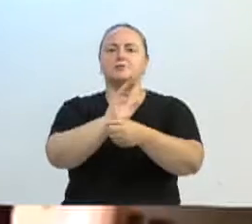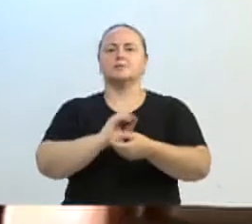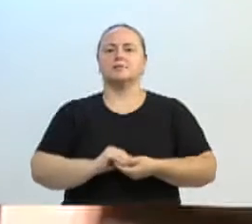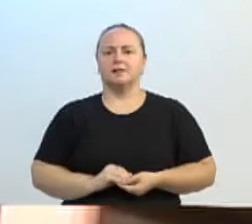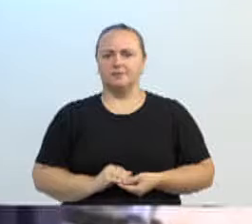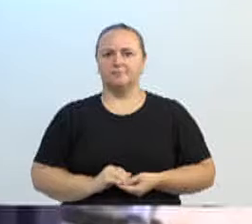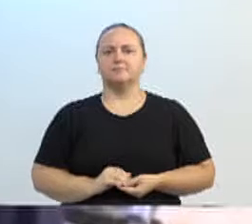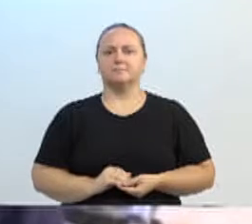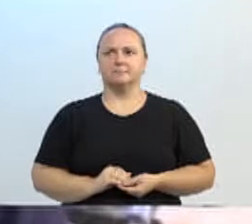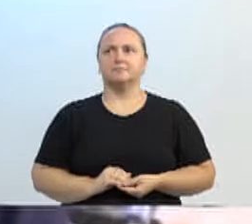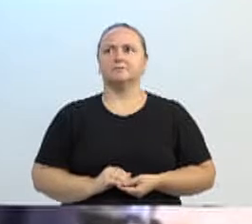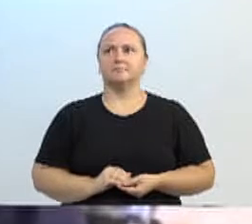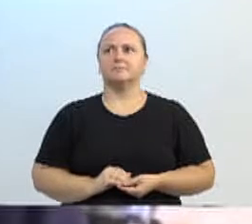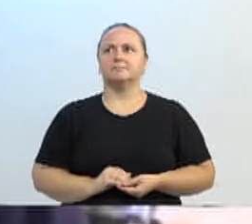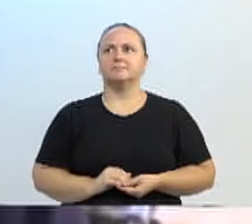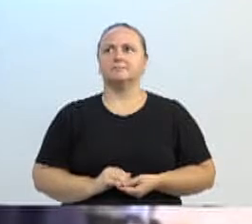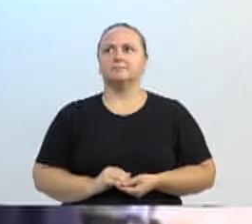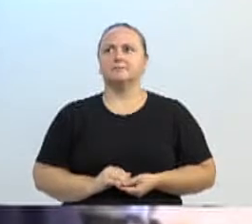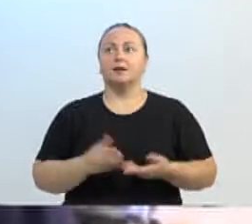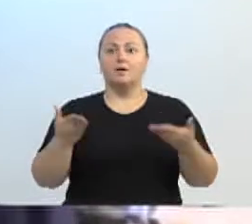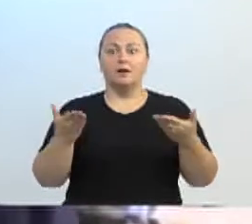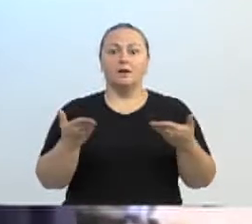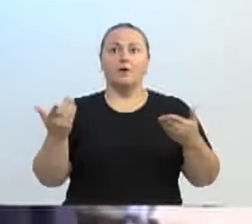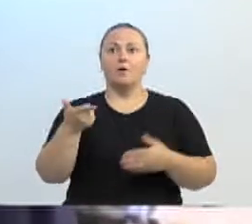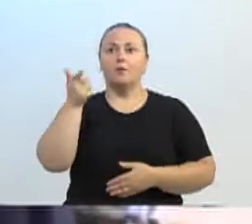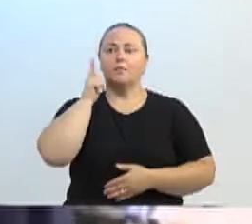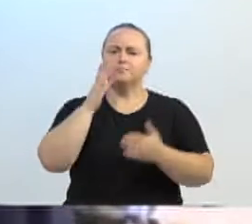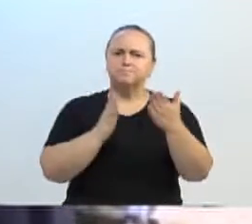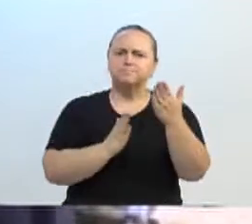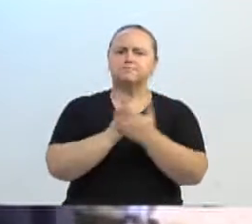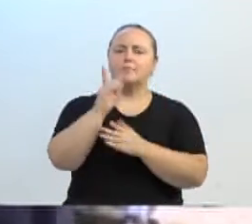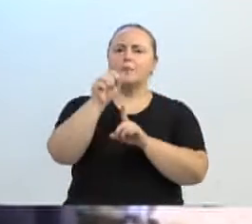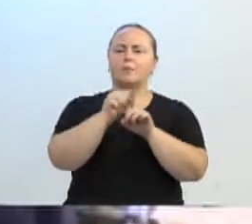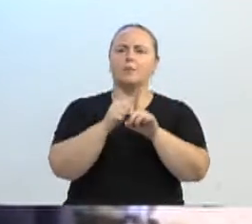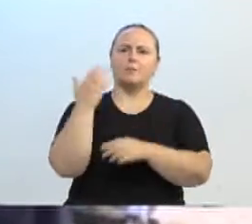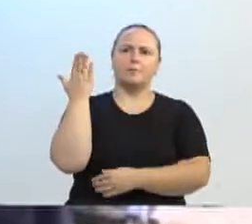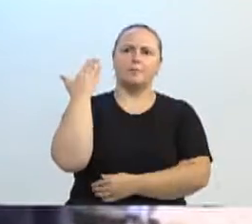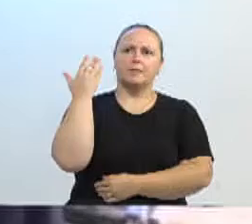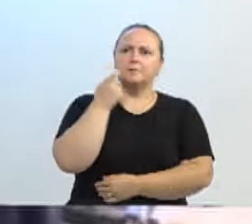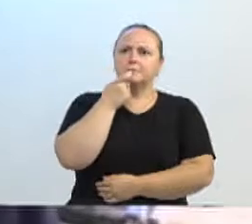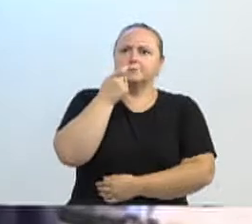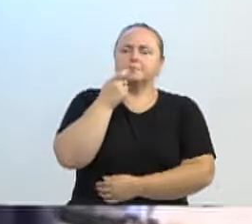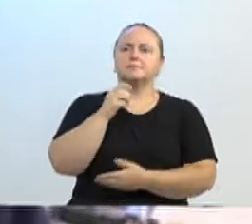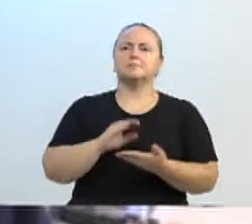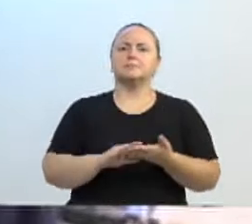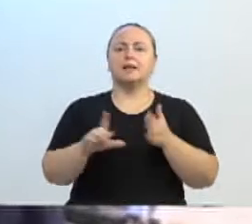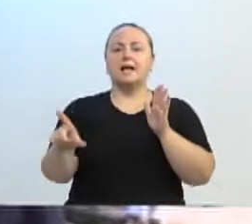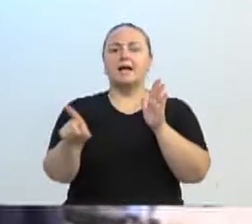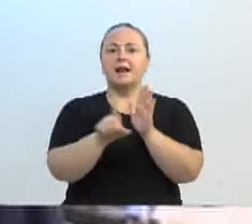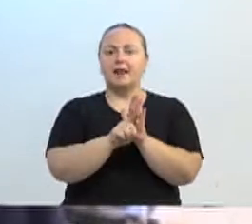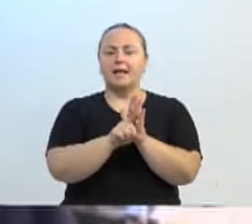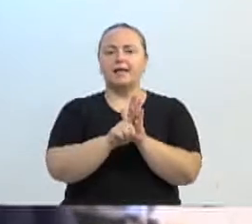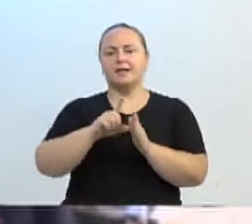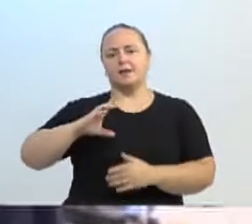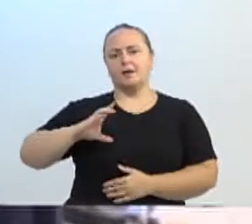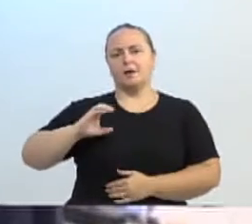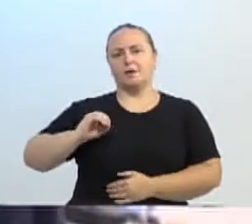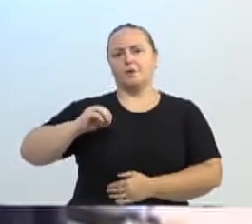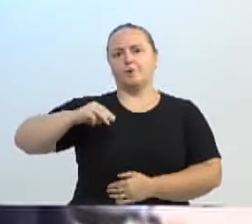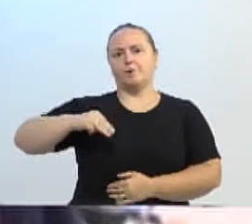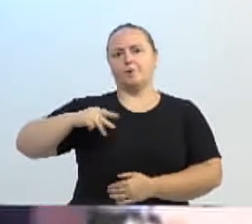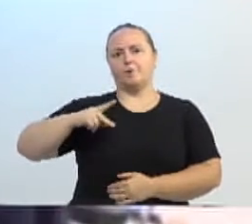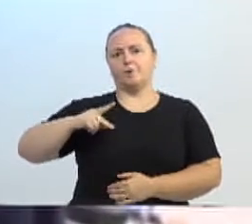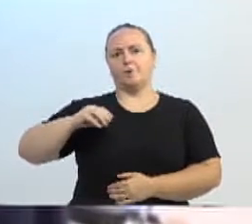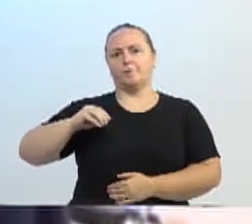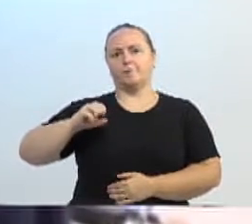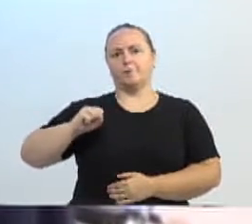lixo orgânico. A gente acabou de aprovar, há menos de um mês atrás, a lei que a gente chamou Lei da Compostagem, que é uma lei muito simples,